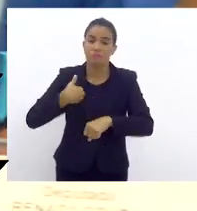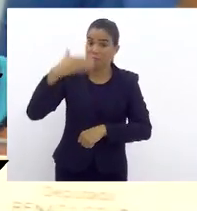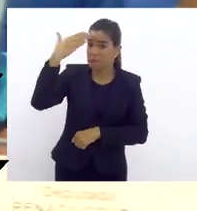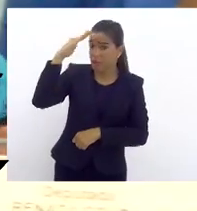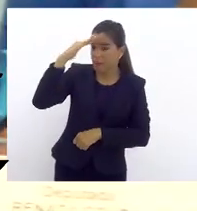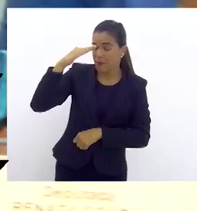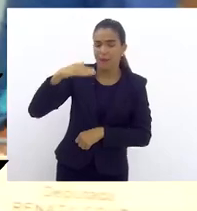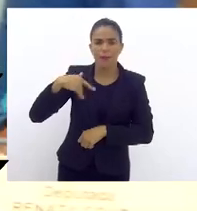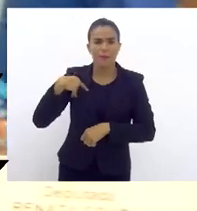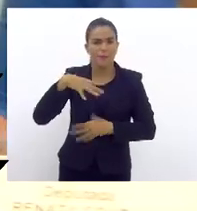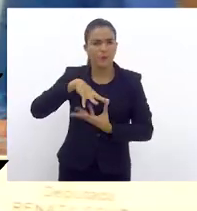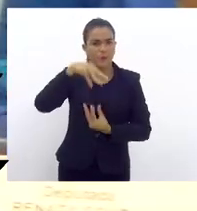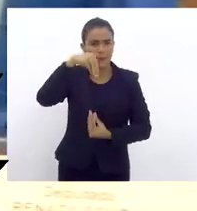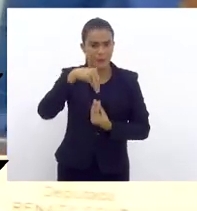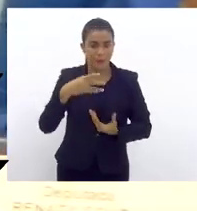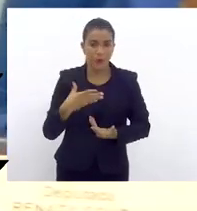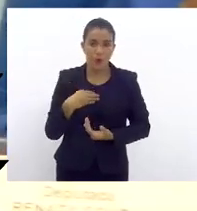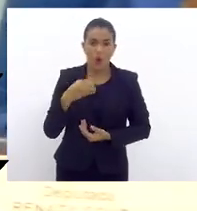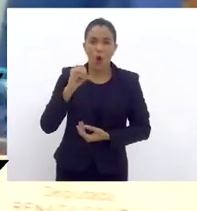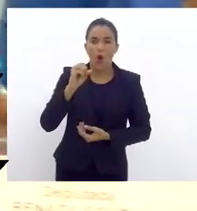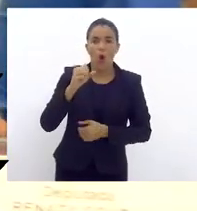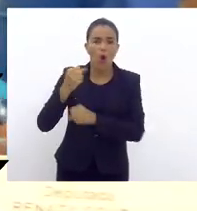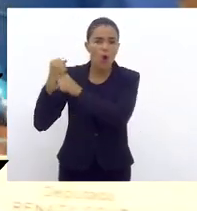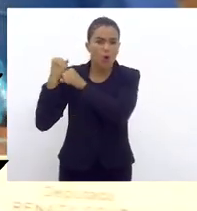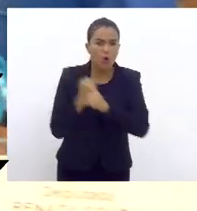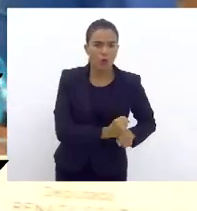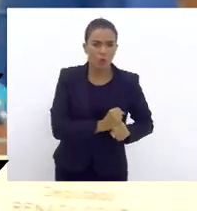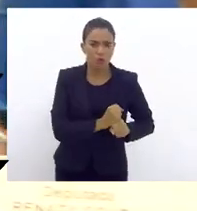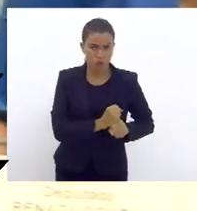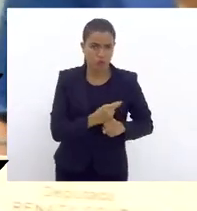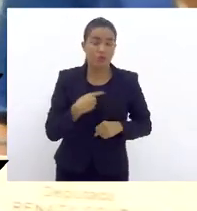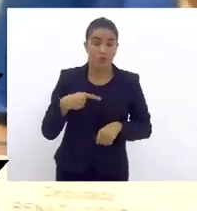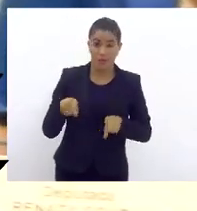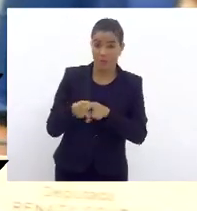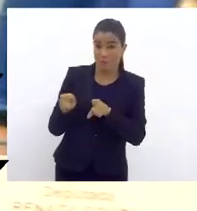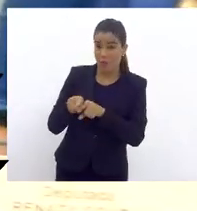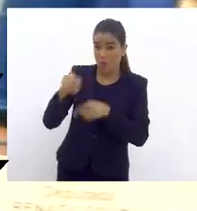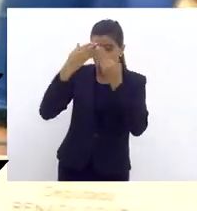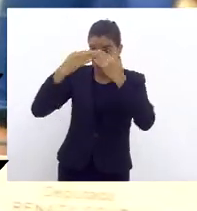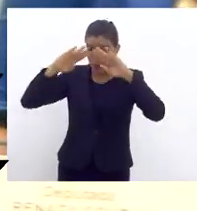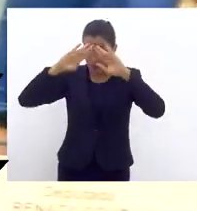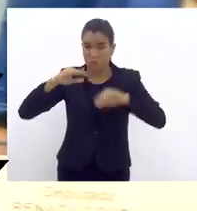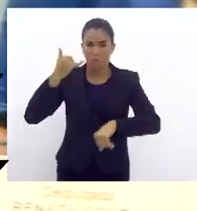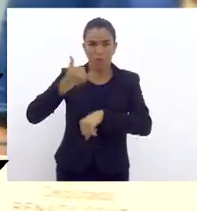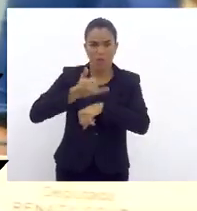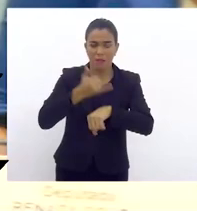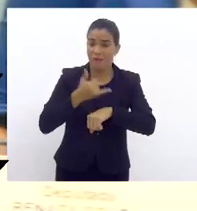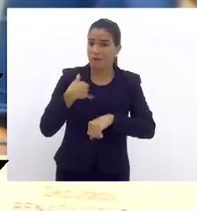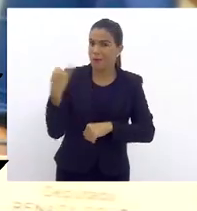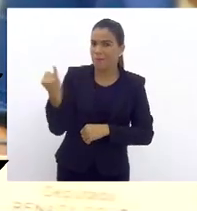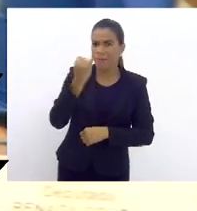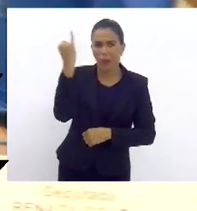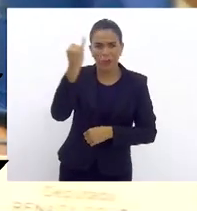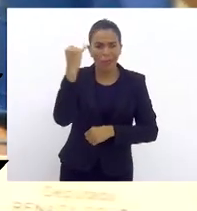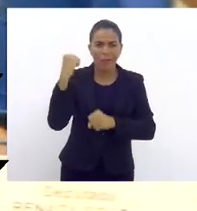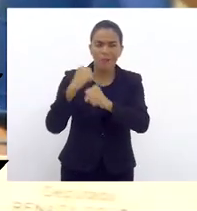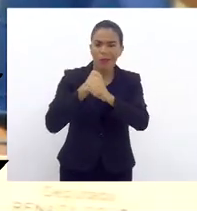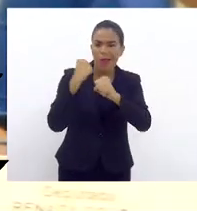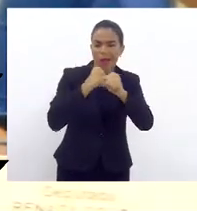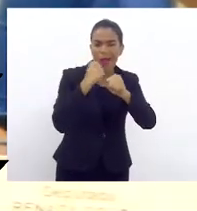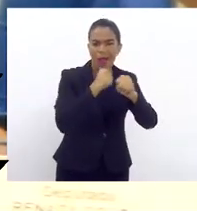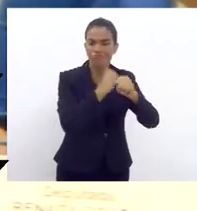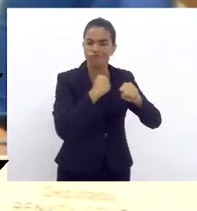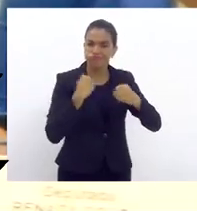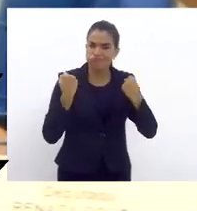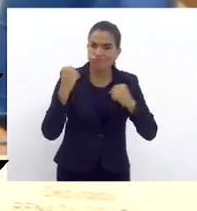espiritual Ou seja que ogum o nosso orixá dos metais foi fundamental para indústria metalúrgica entender que